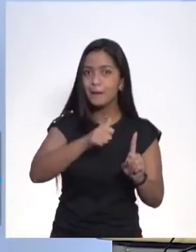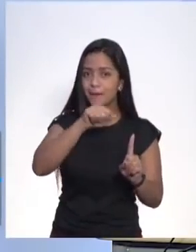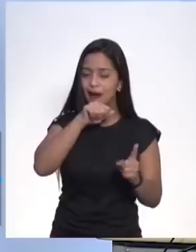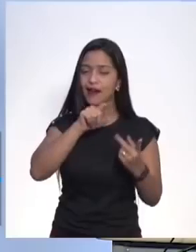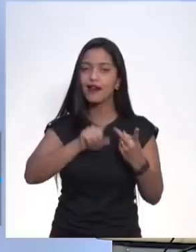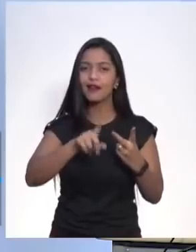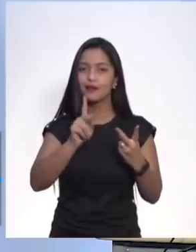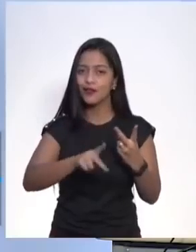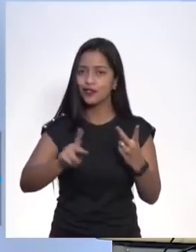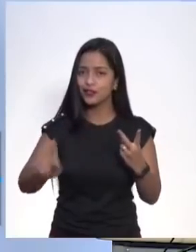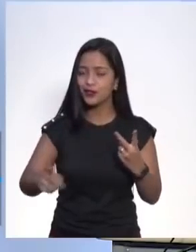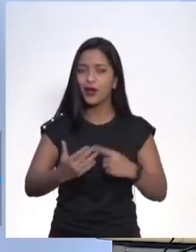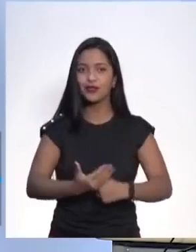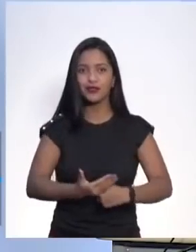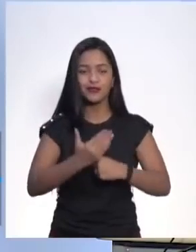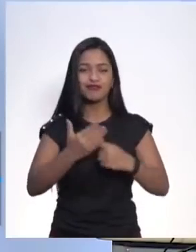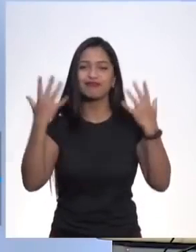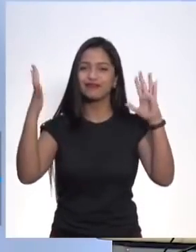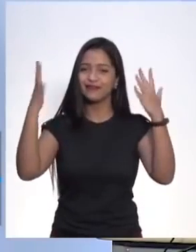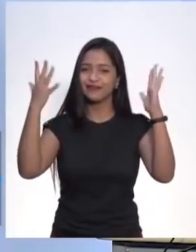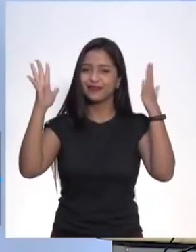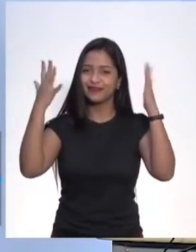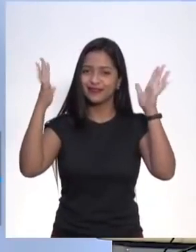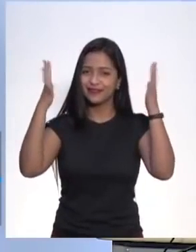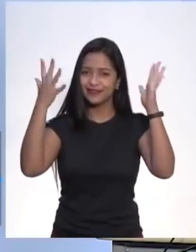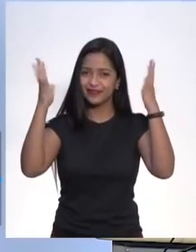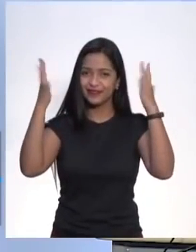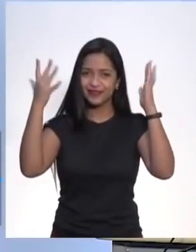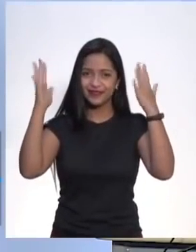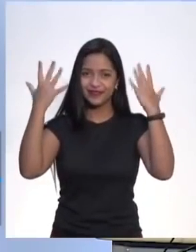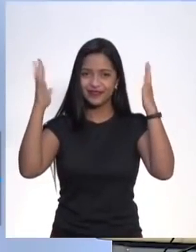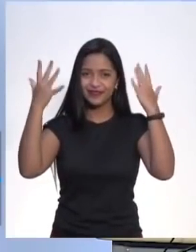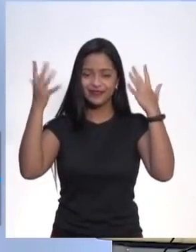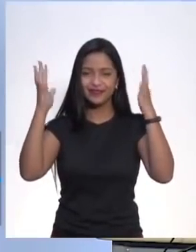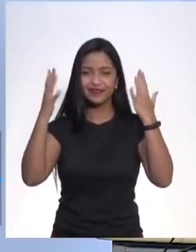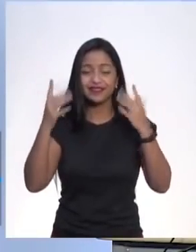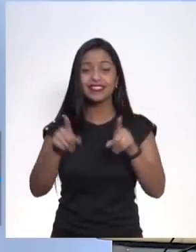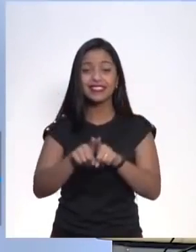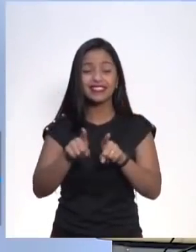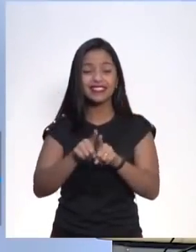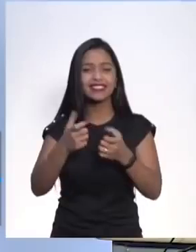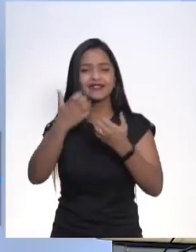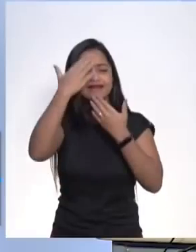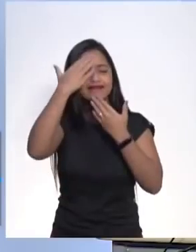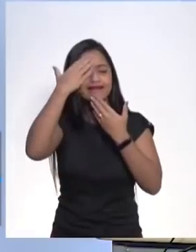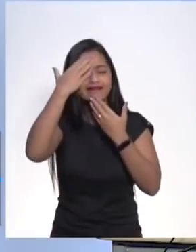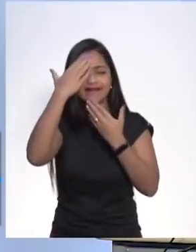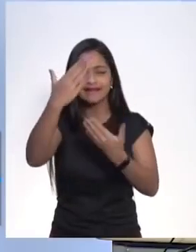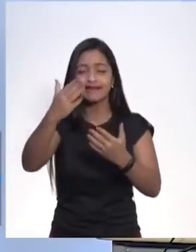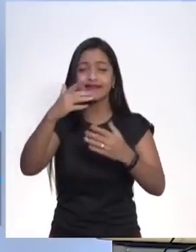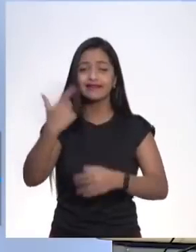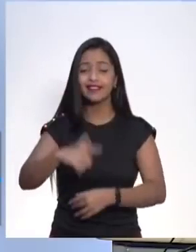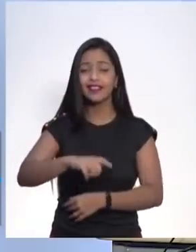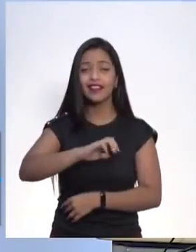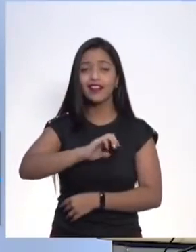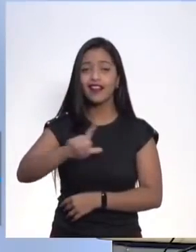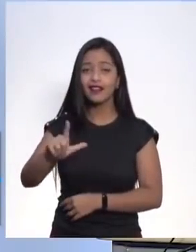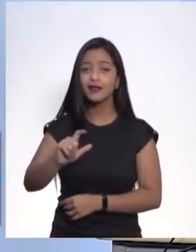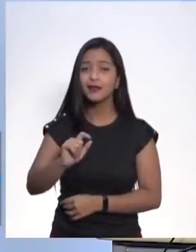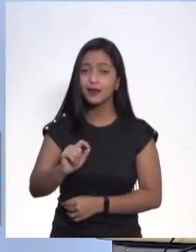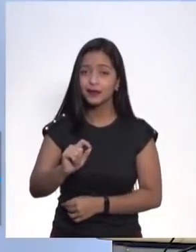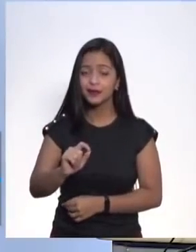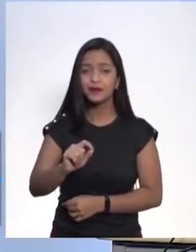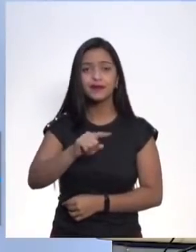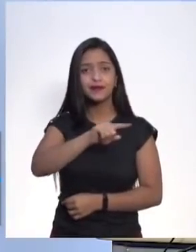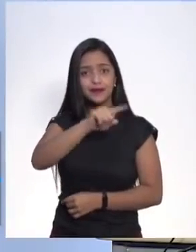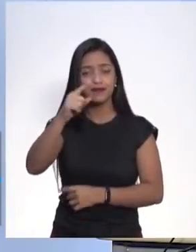professora que ajudou também a gente construir essa aula. Sim. Quero agradecer muito. E claro, como nós já comentamos, põe